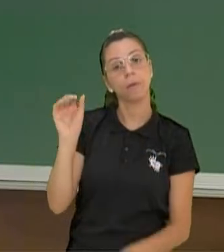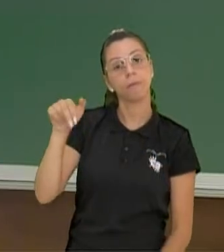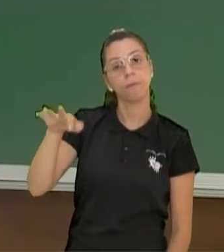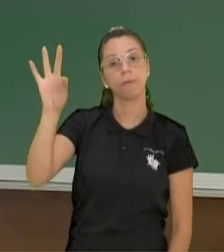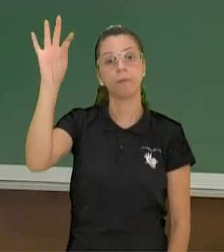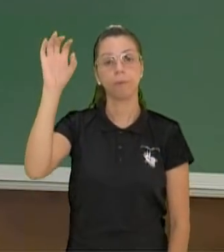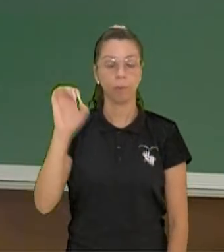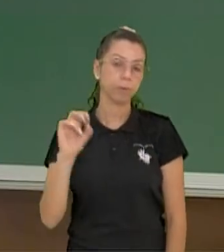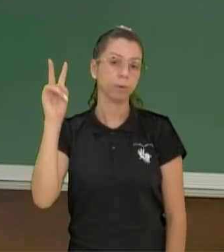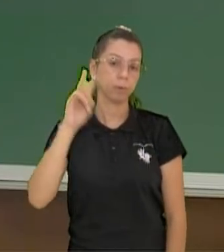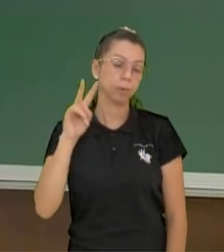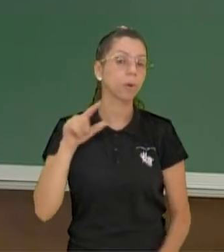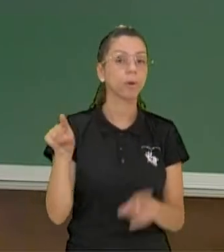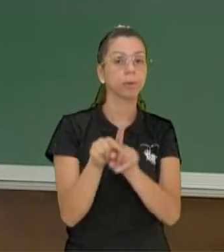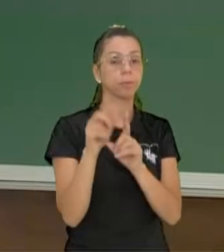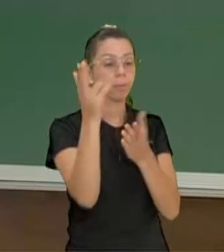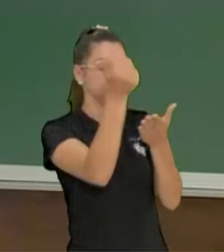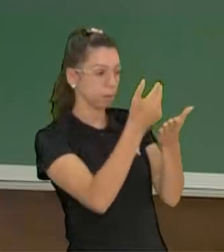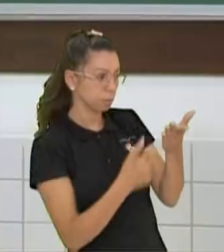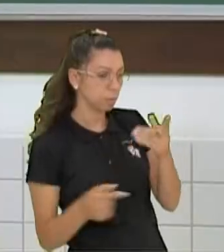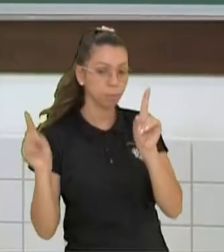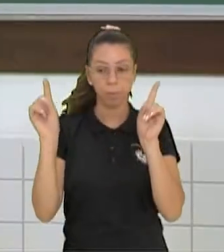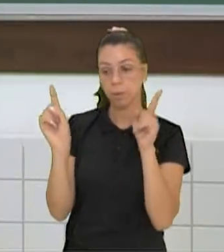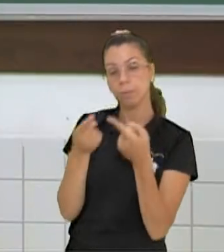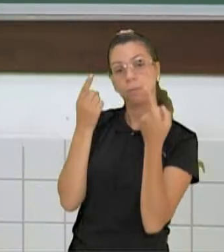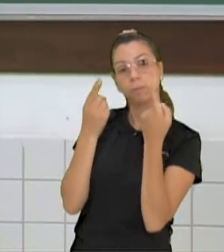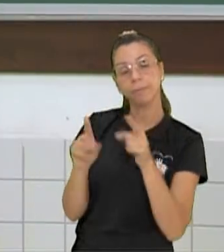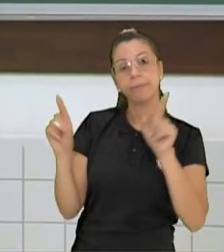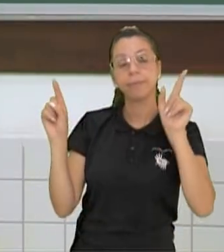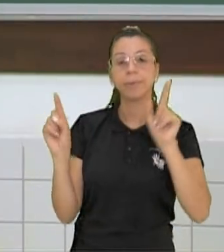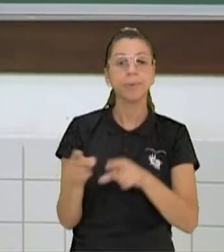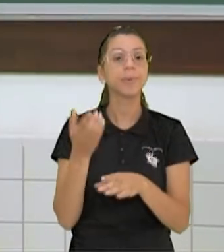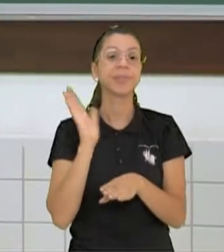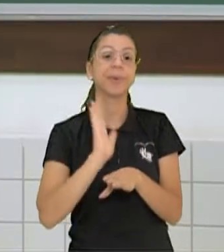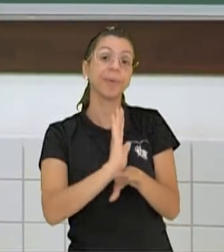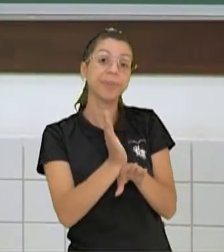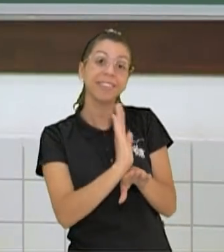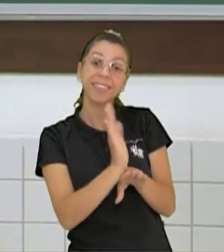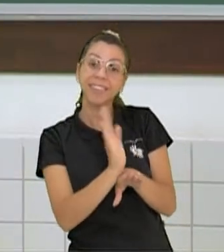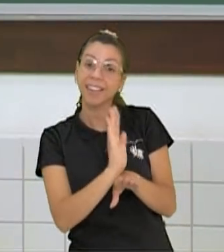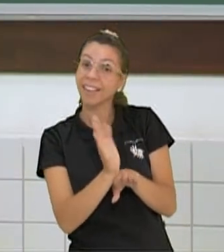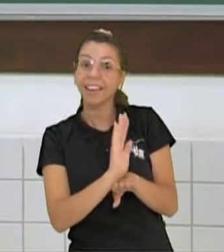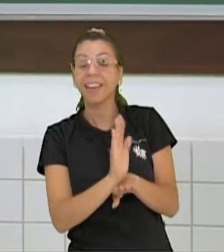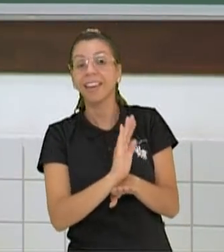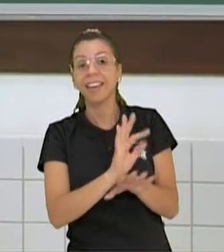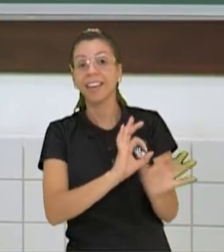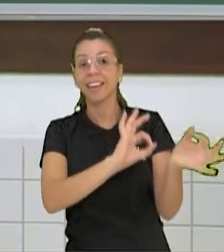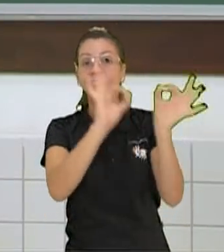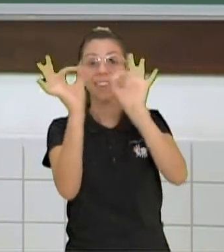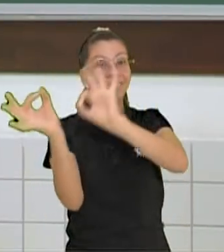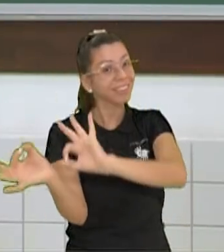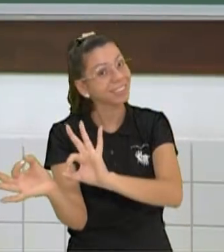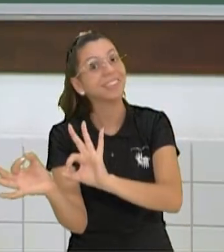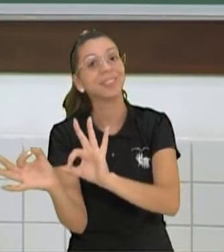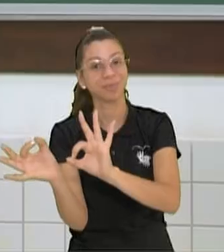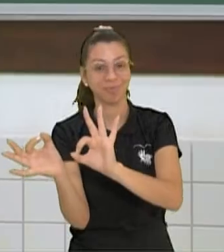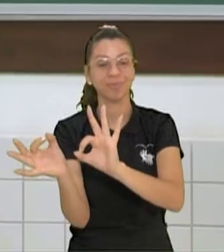histórica, assim como a pintura, a música, o cinema, né? Os